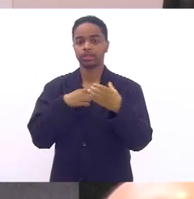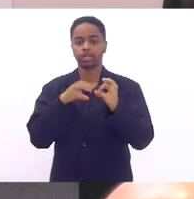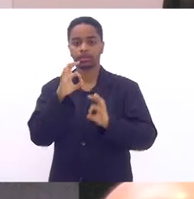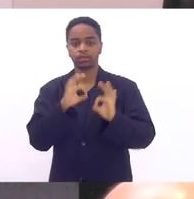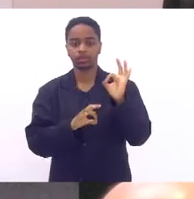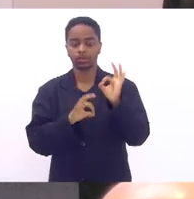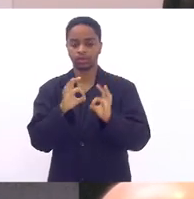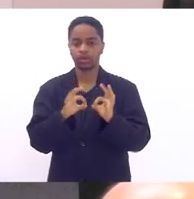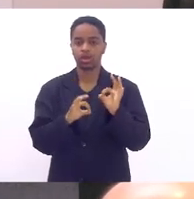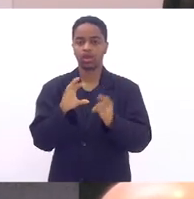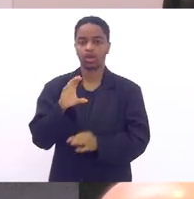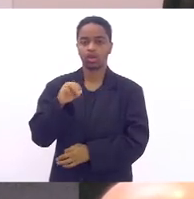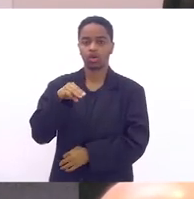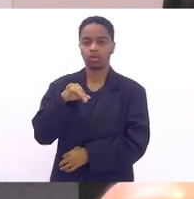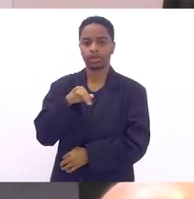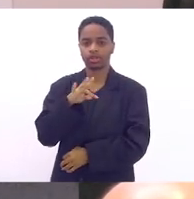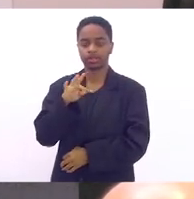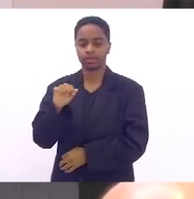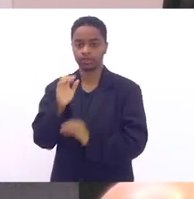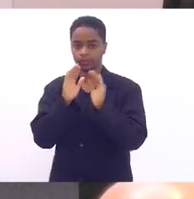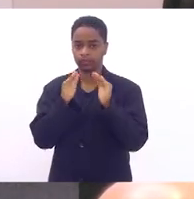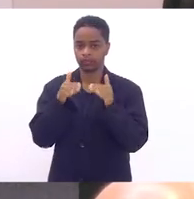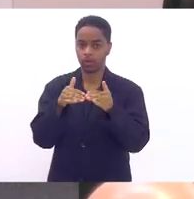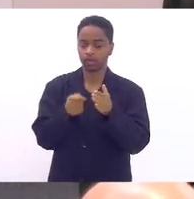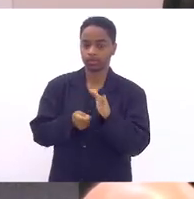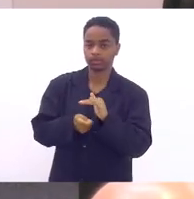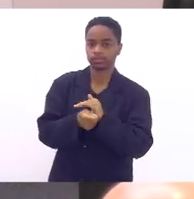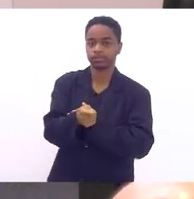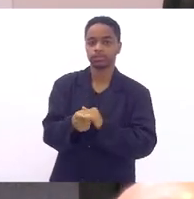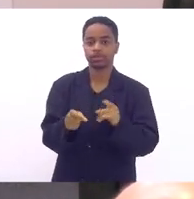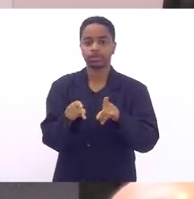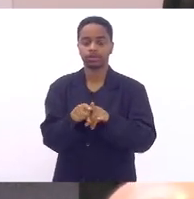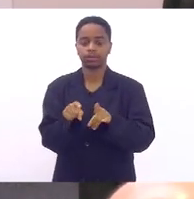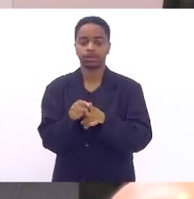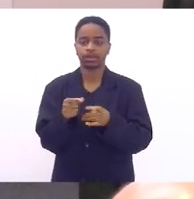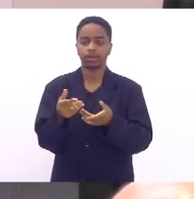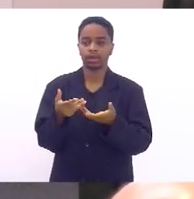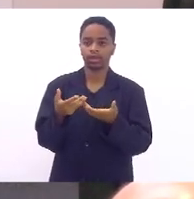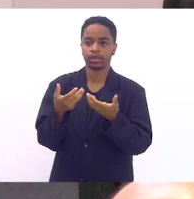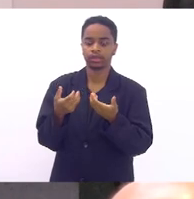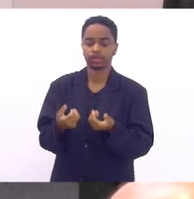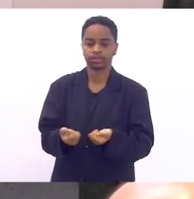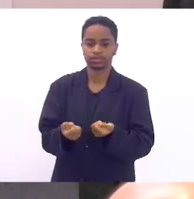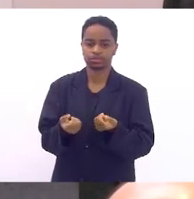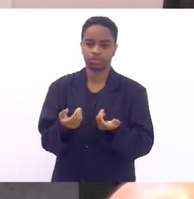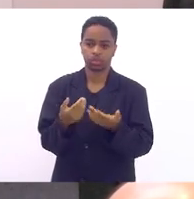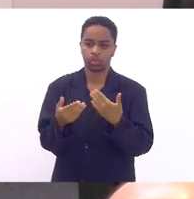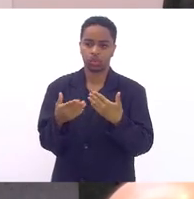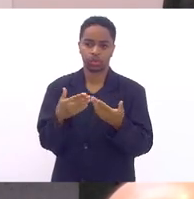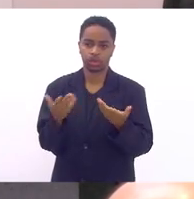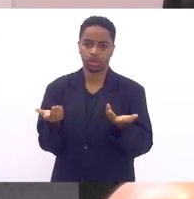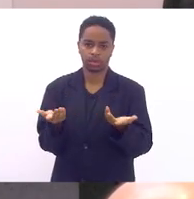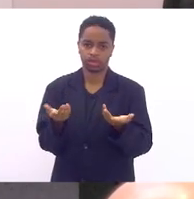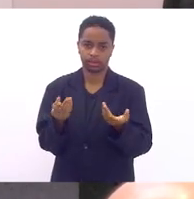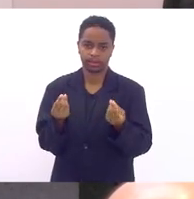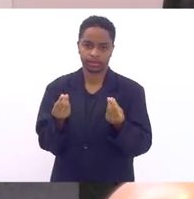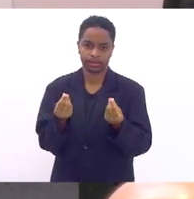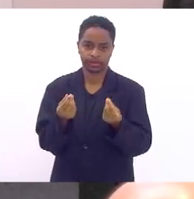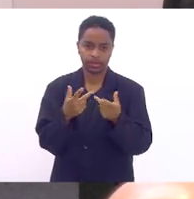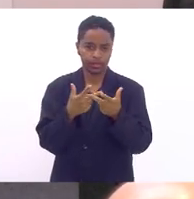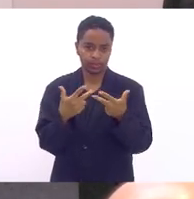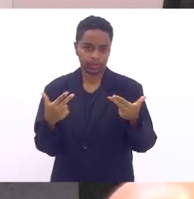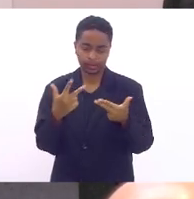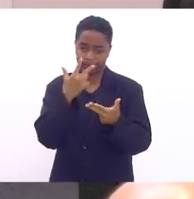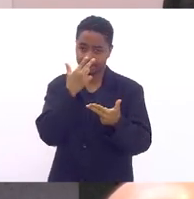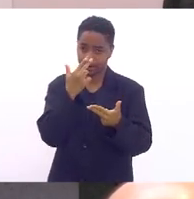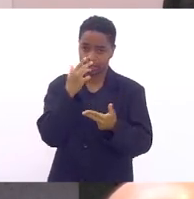defeito do pon de vista de investimento de recepção de qualquer eh negócio que possa parecer